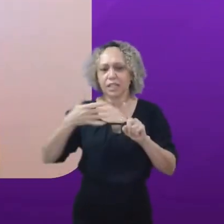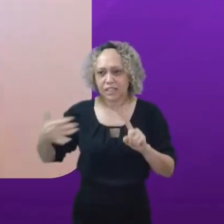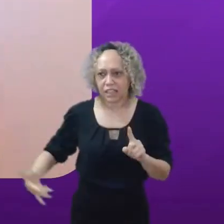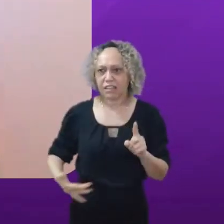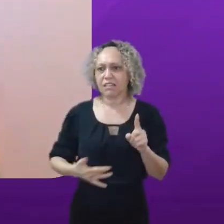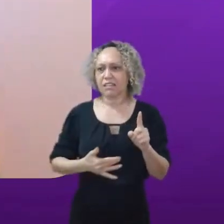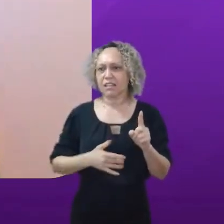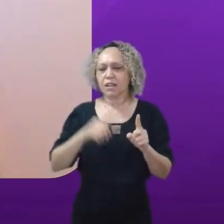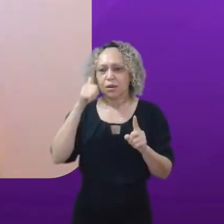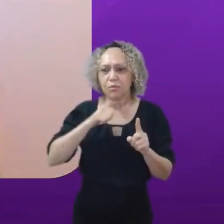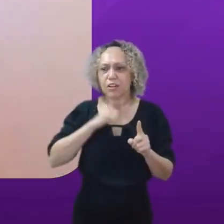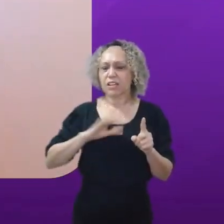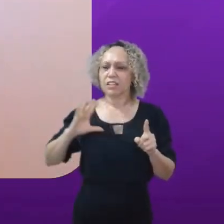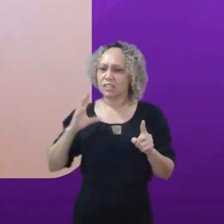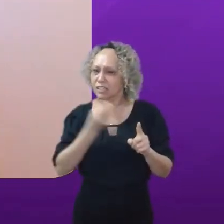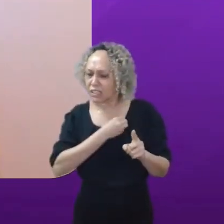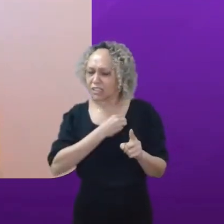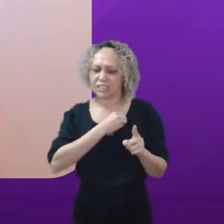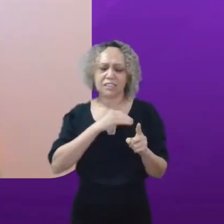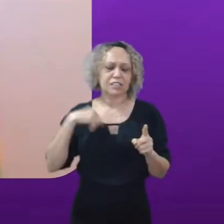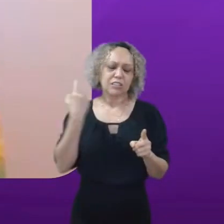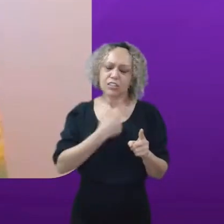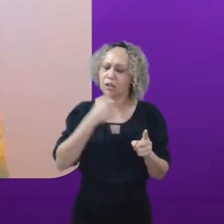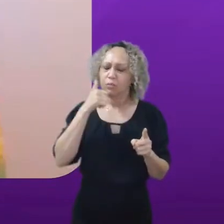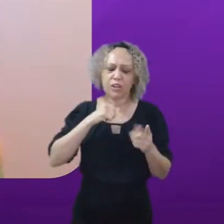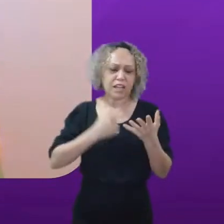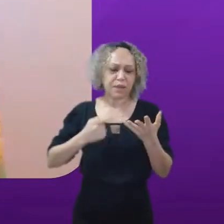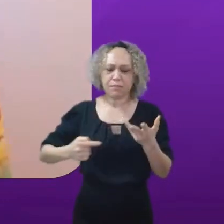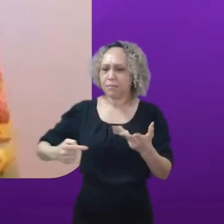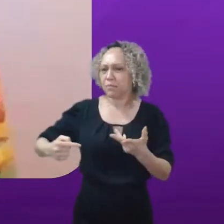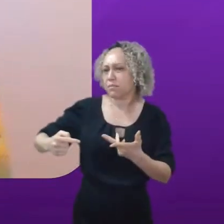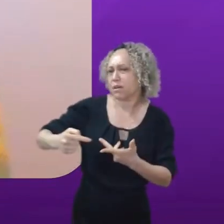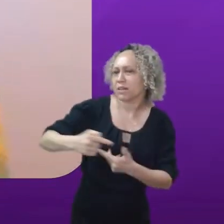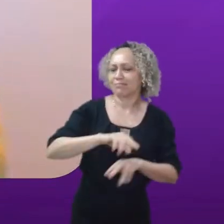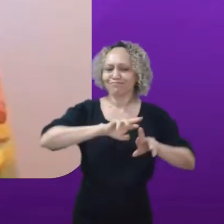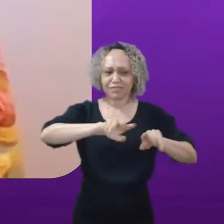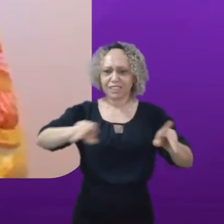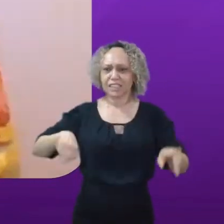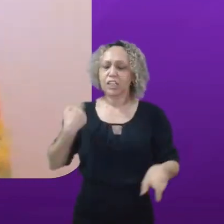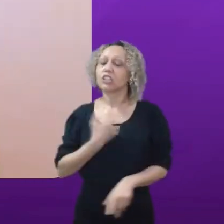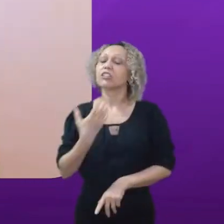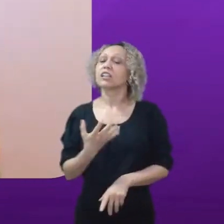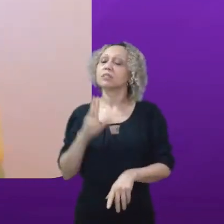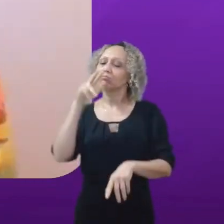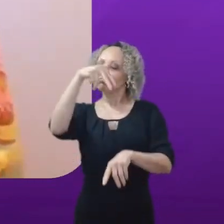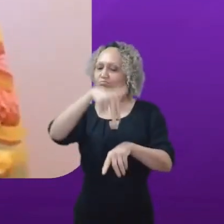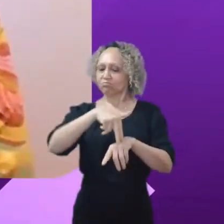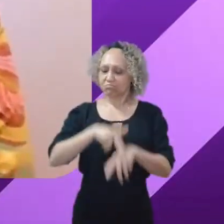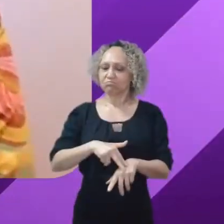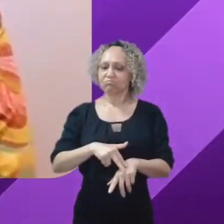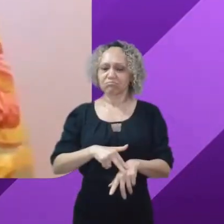somos mulheres trans, nós somos muitas mulheres de todos os tipos, e nós queremos estar com protagonismo, com